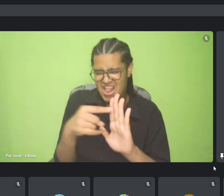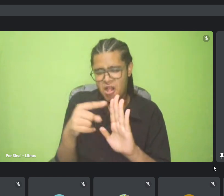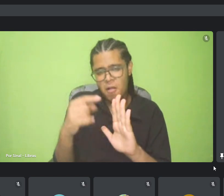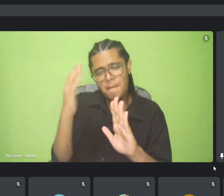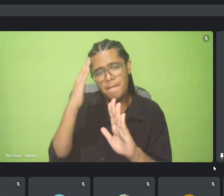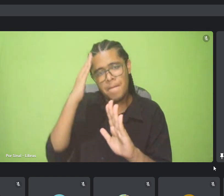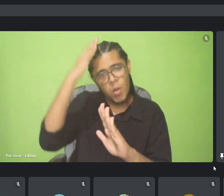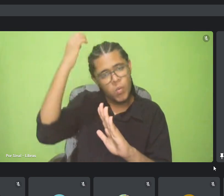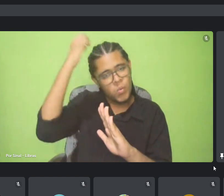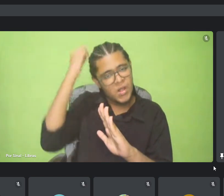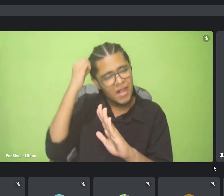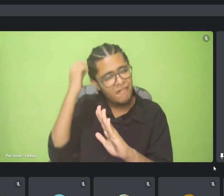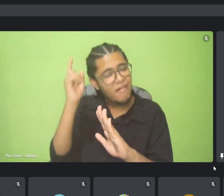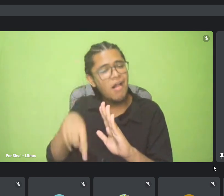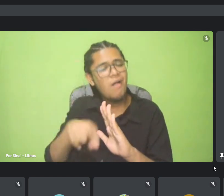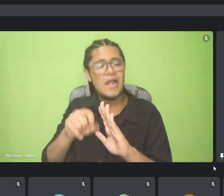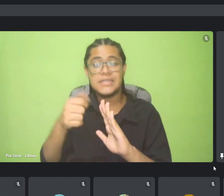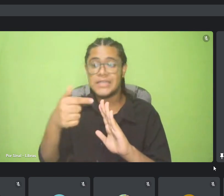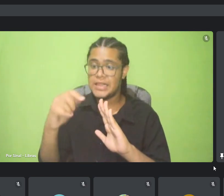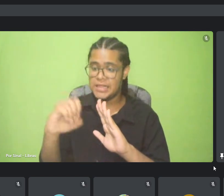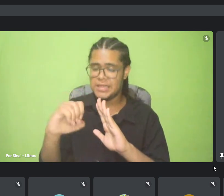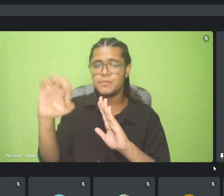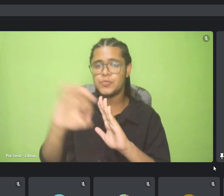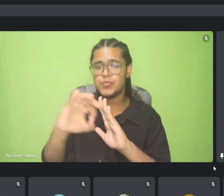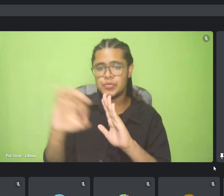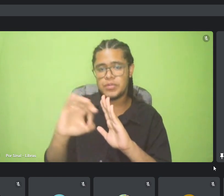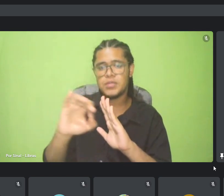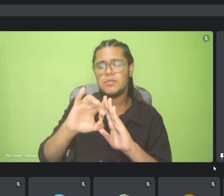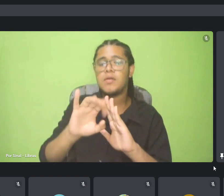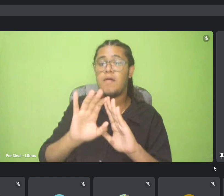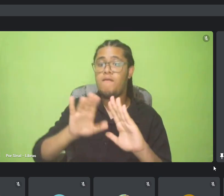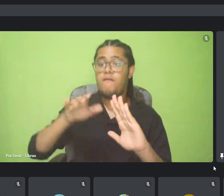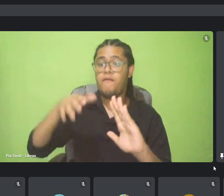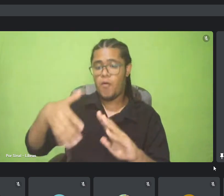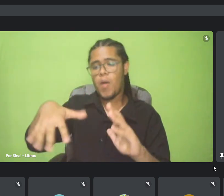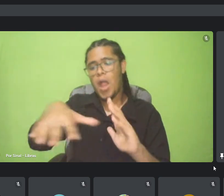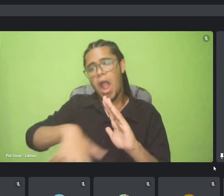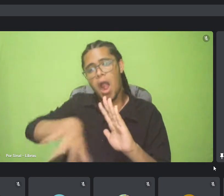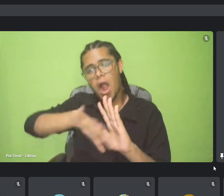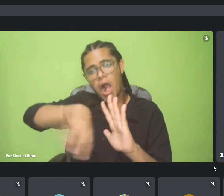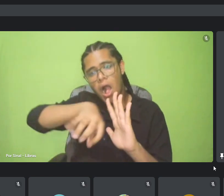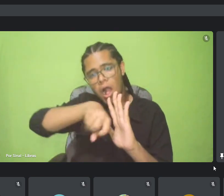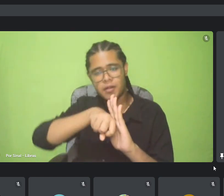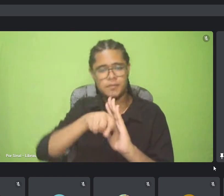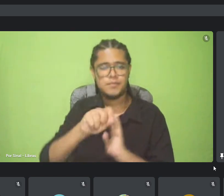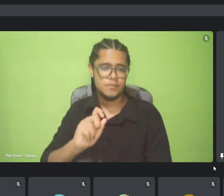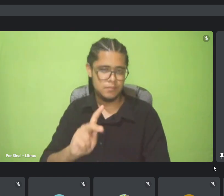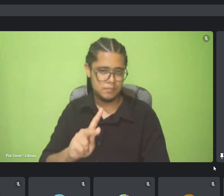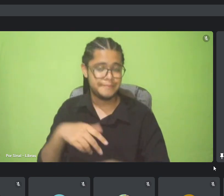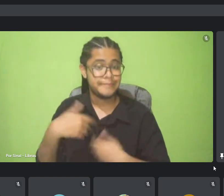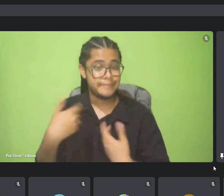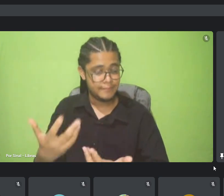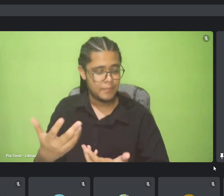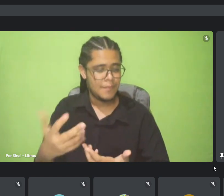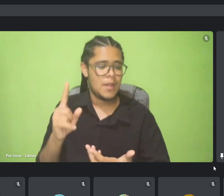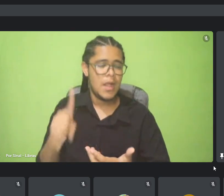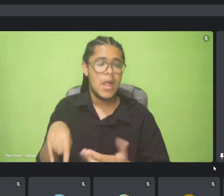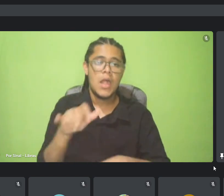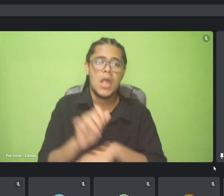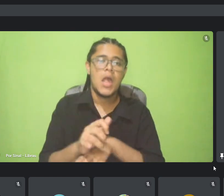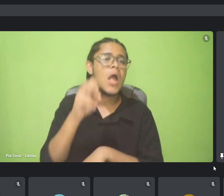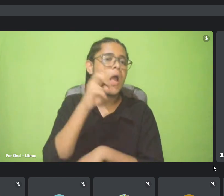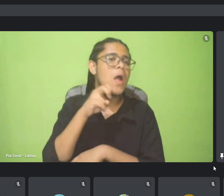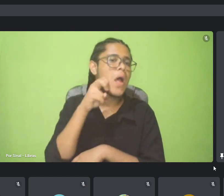para o fomento do audiovisual, que é o fundo setorial do audiovisual. Então, no Rio Grande do Norte são